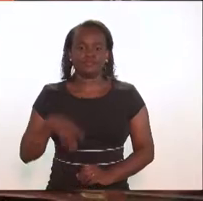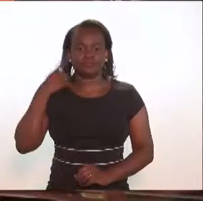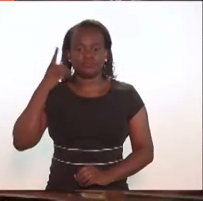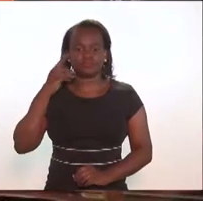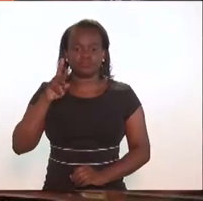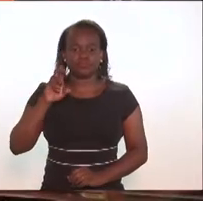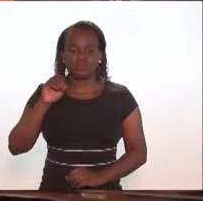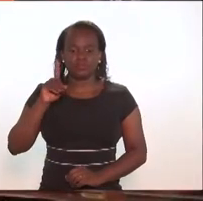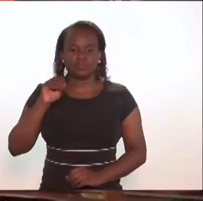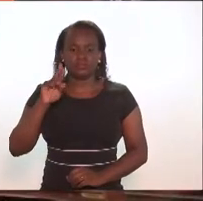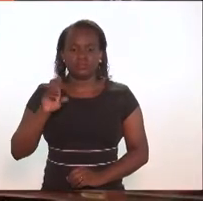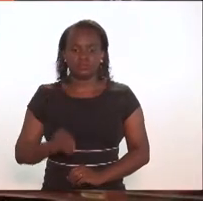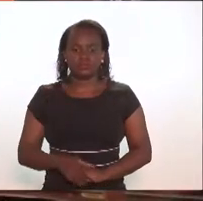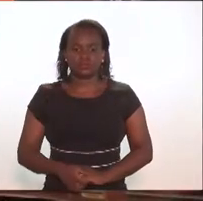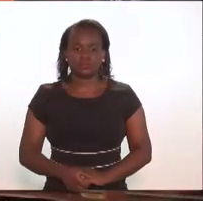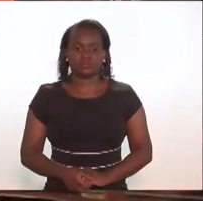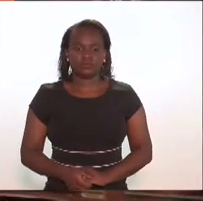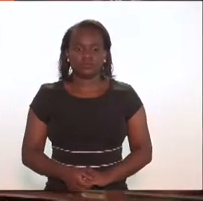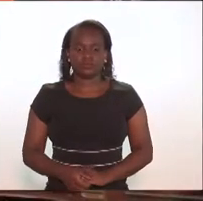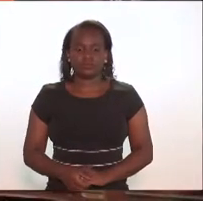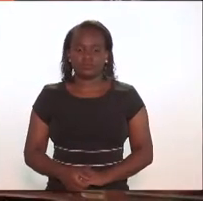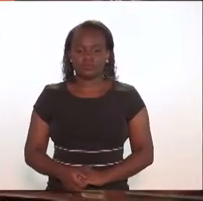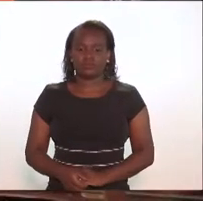Deputado Rodrigo Amorim.